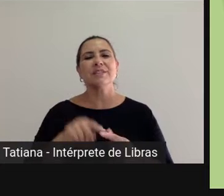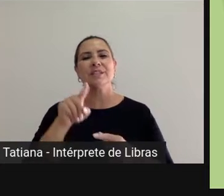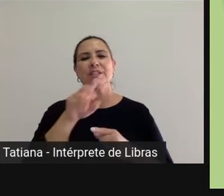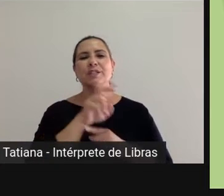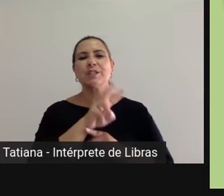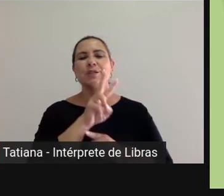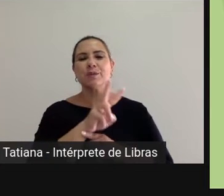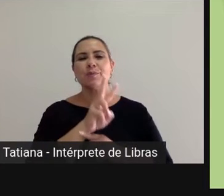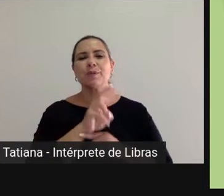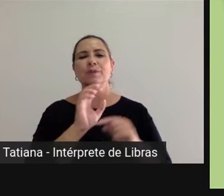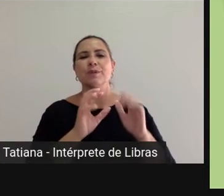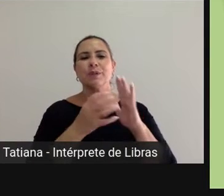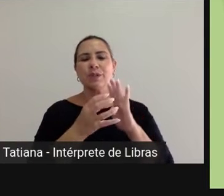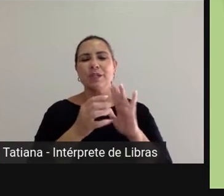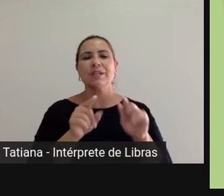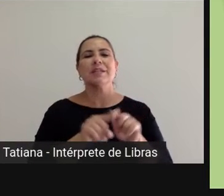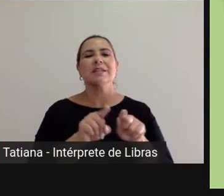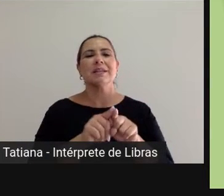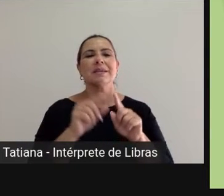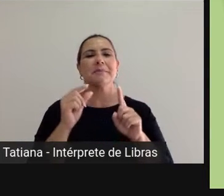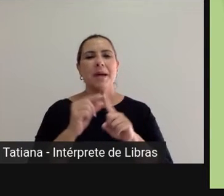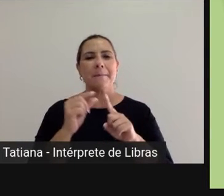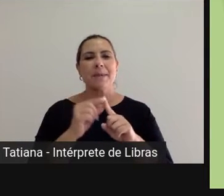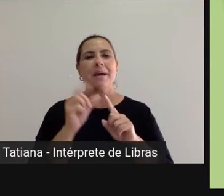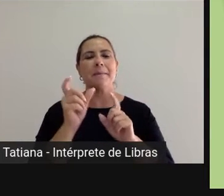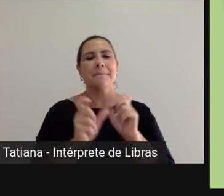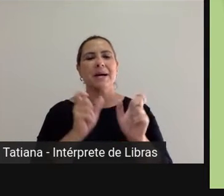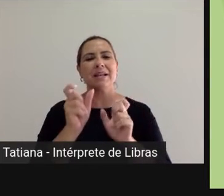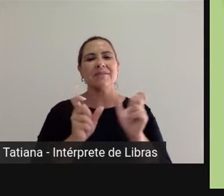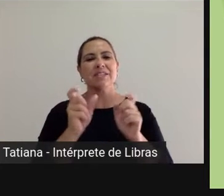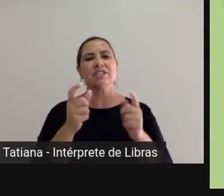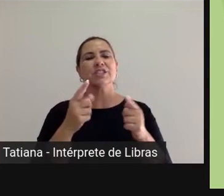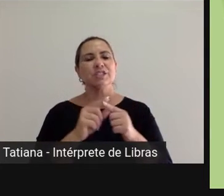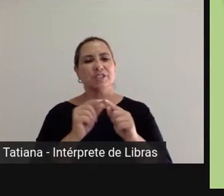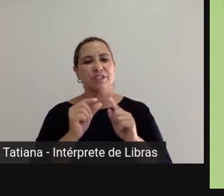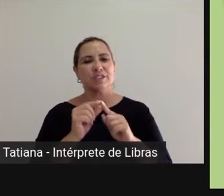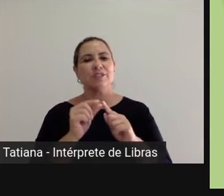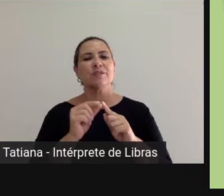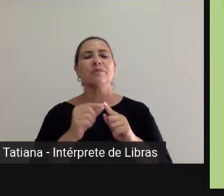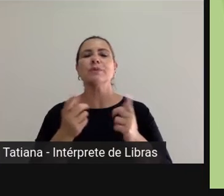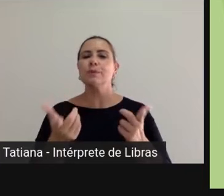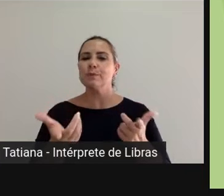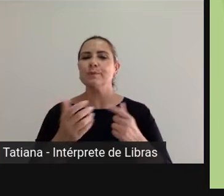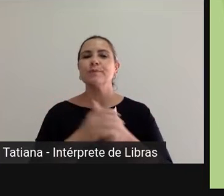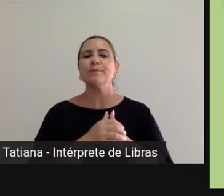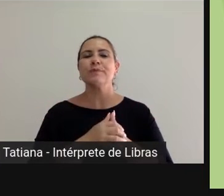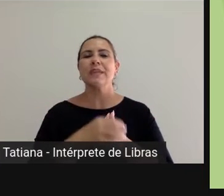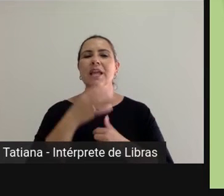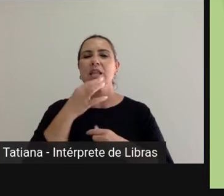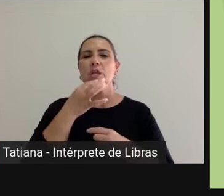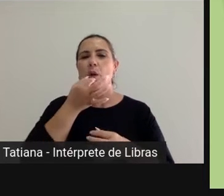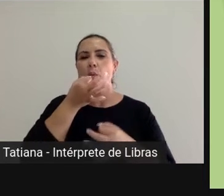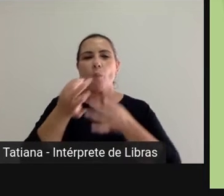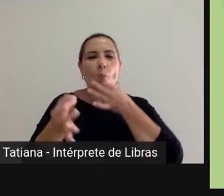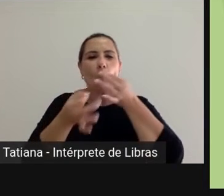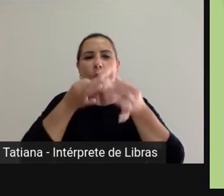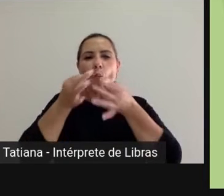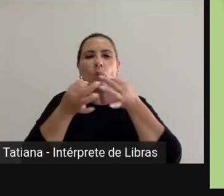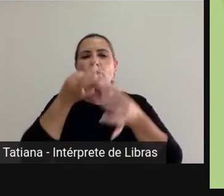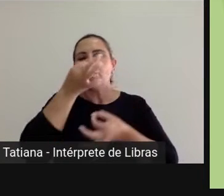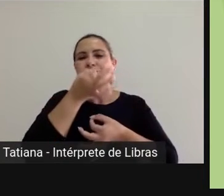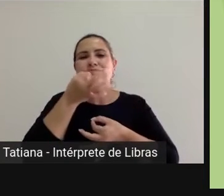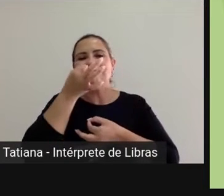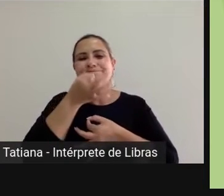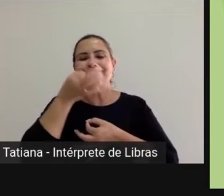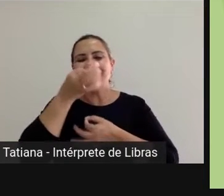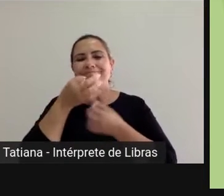né? Palavras-chave, eu já falei um pouquinho de precarização, e finalizando é isso, né? Eu acho que o discurso, ele traz